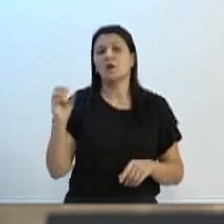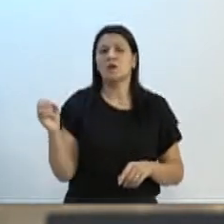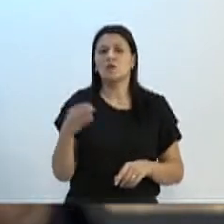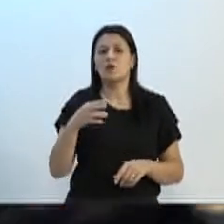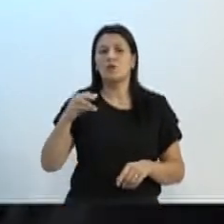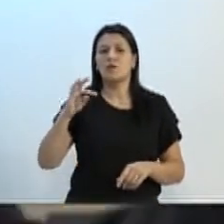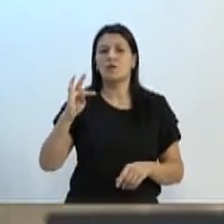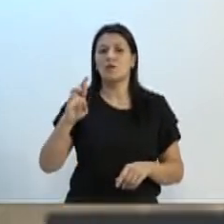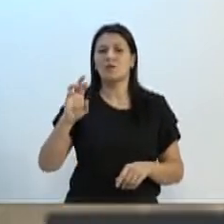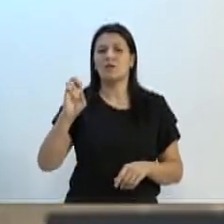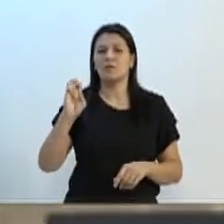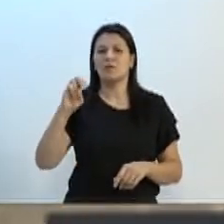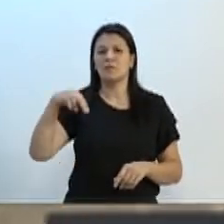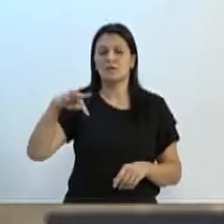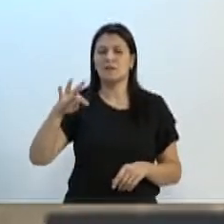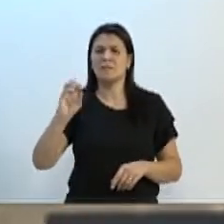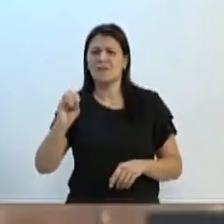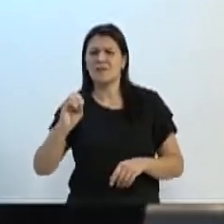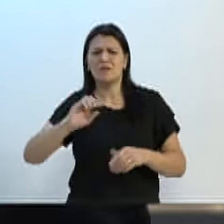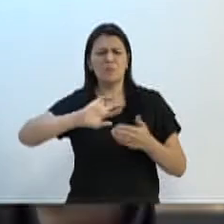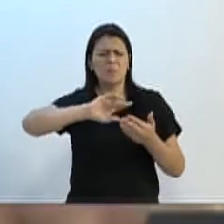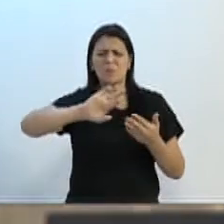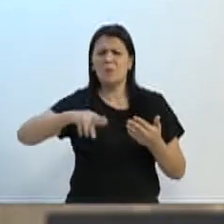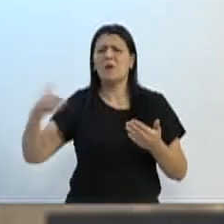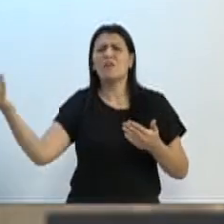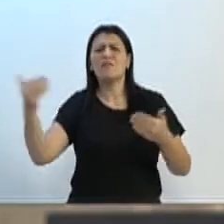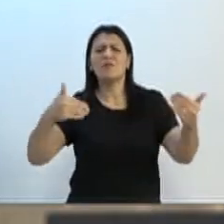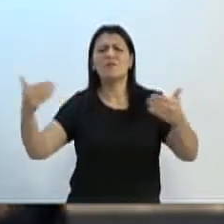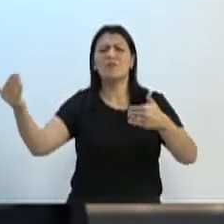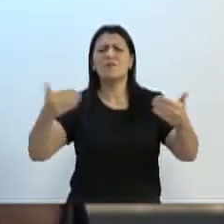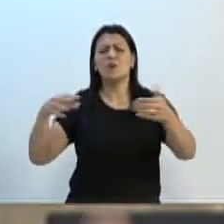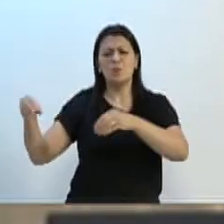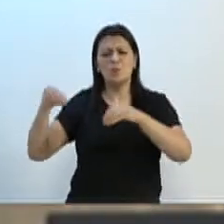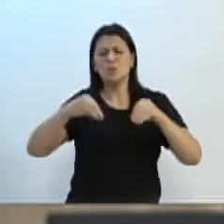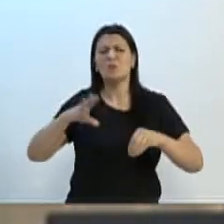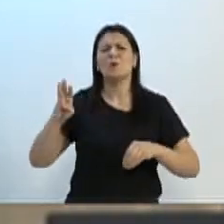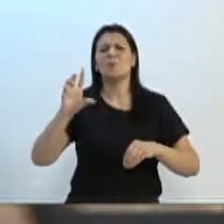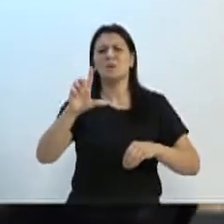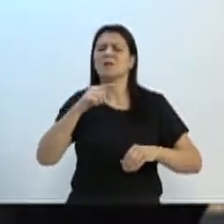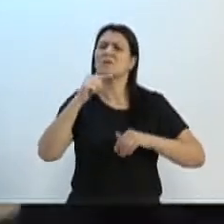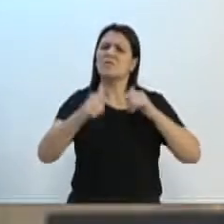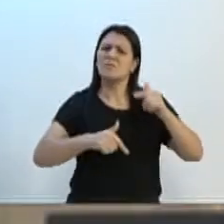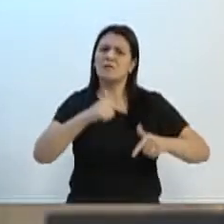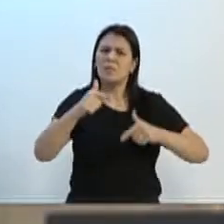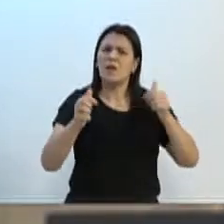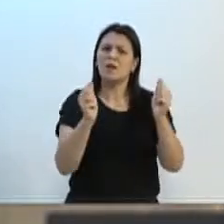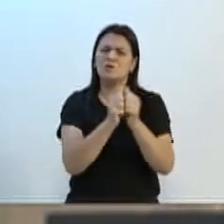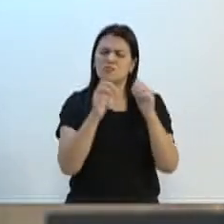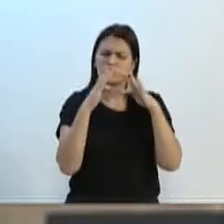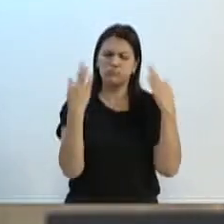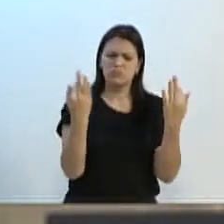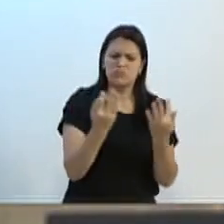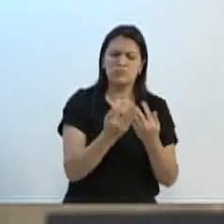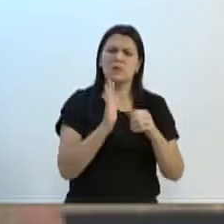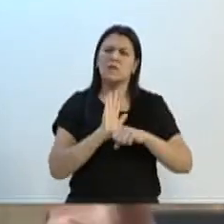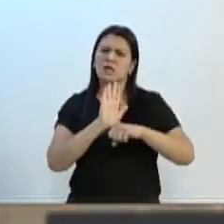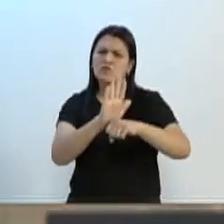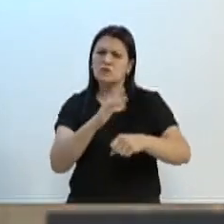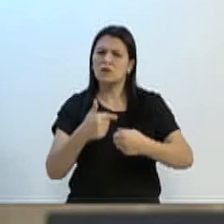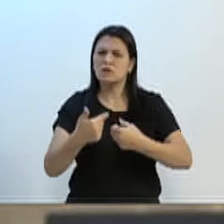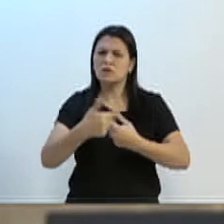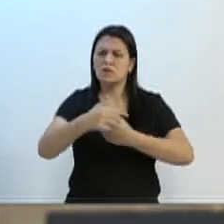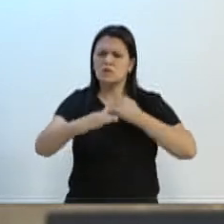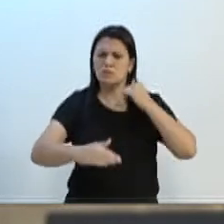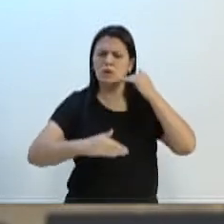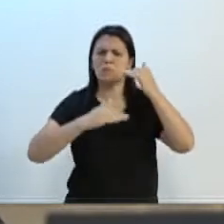e assim tantos e tantos outros que aqui vieram para ter suas famílias, para aqui trabalhar, para aqui ajudar a ser essa cidade, ser o que é, ter a pujança